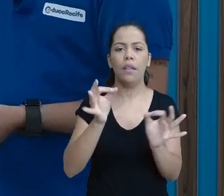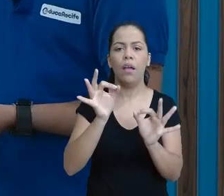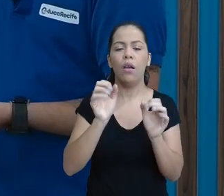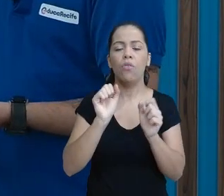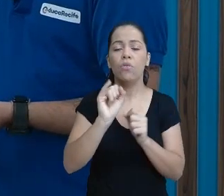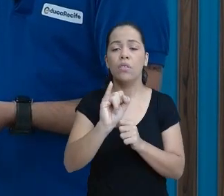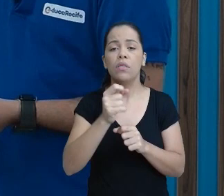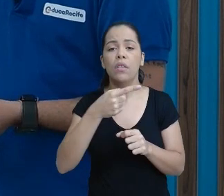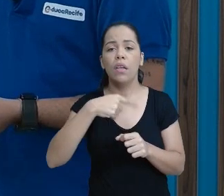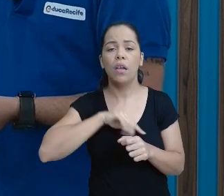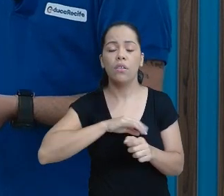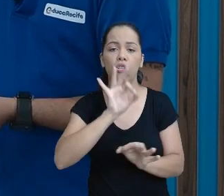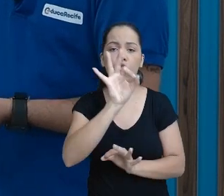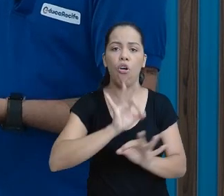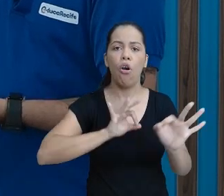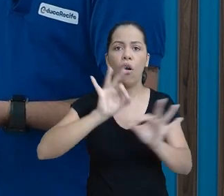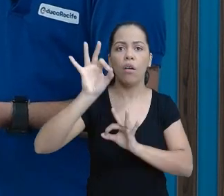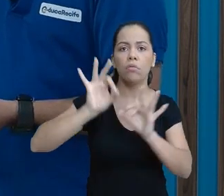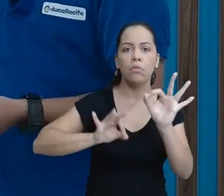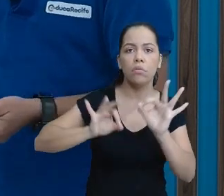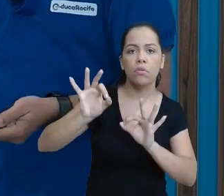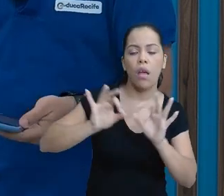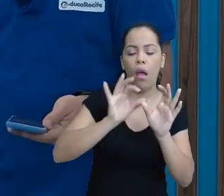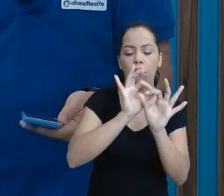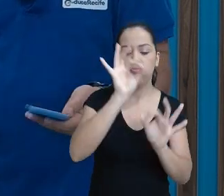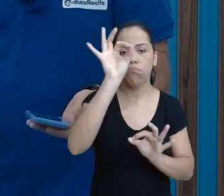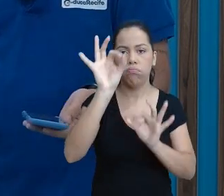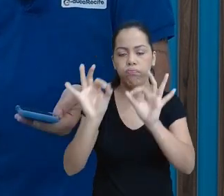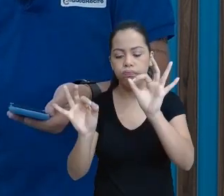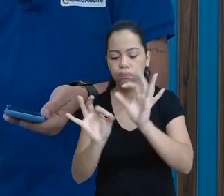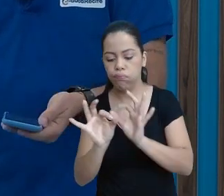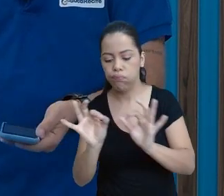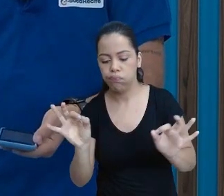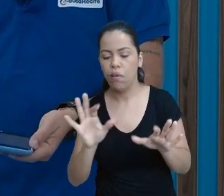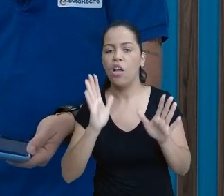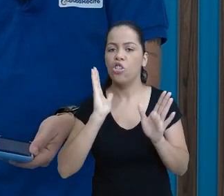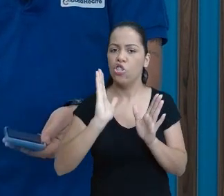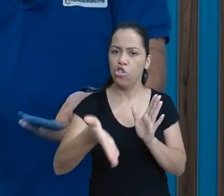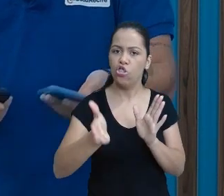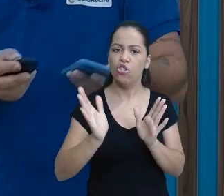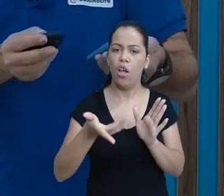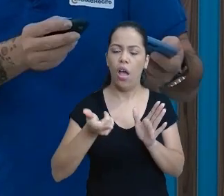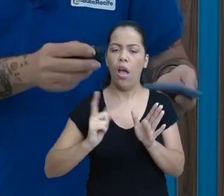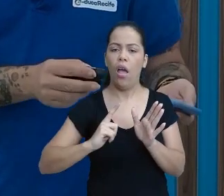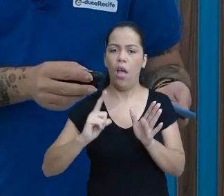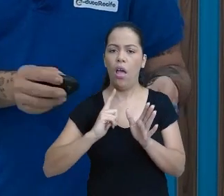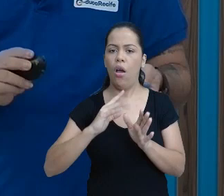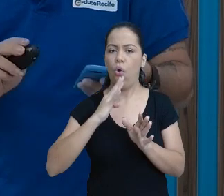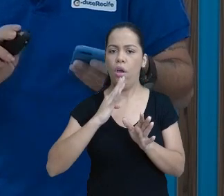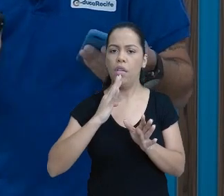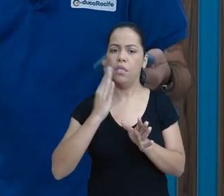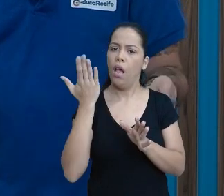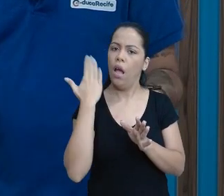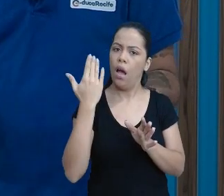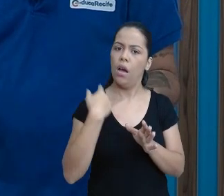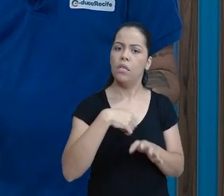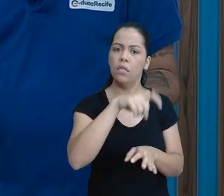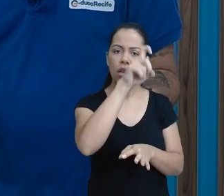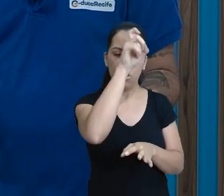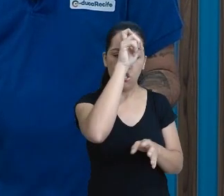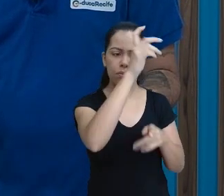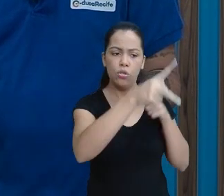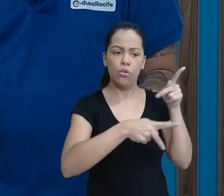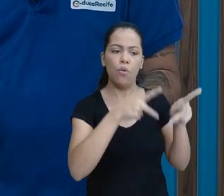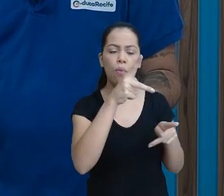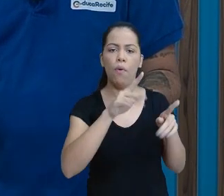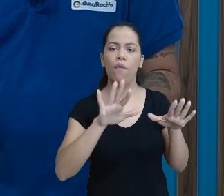caso deles, né, 16 vezes 16 mais 12 vezes 12, já era conhecida pelos egípcios. Então, comprova isso que eu estou tentando